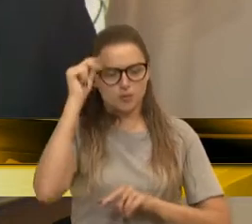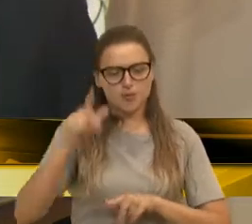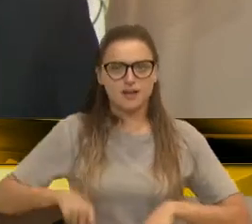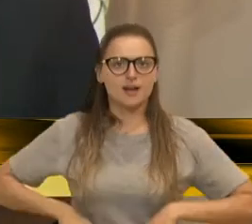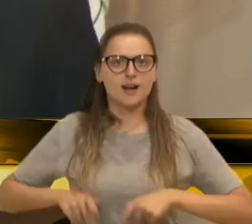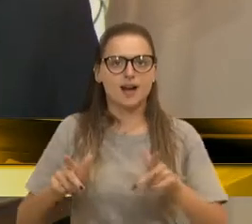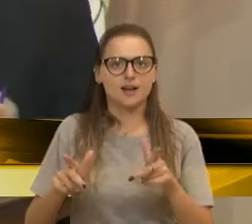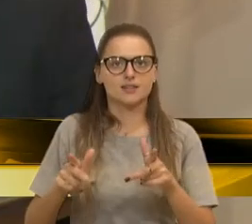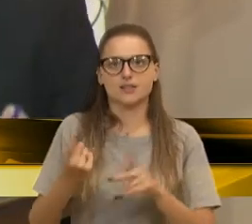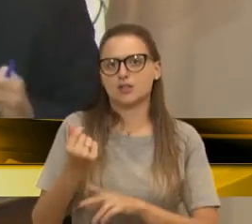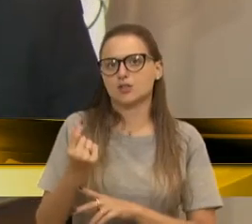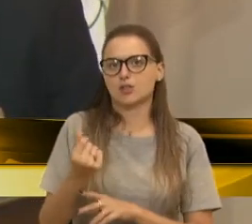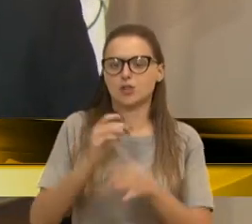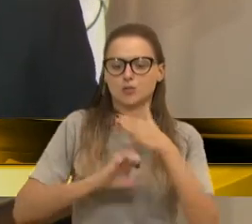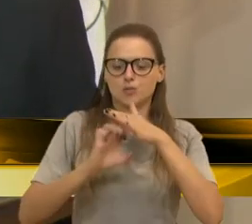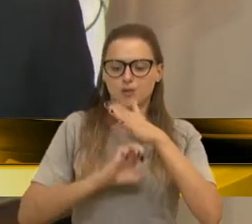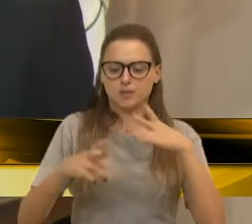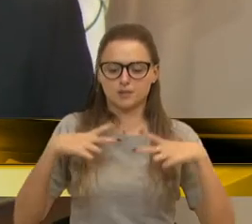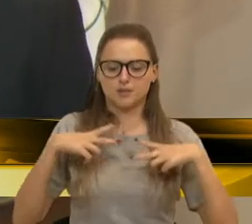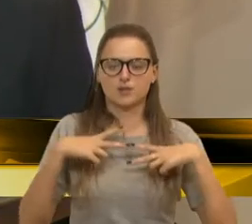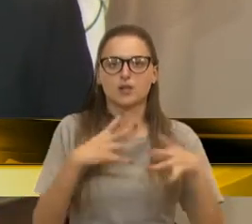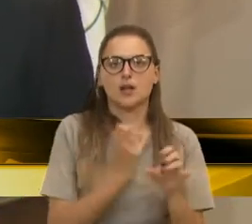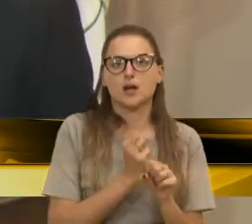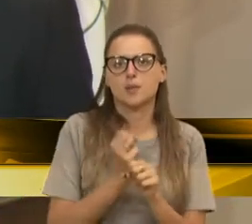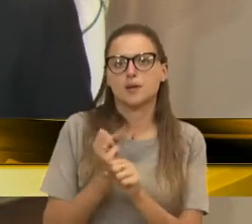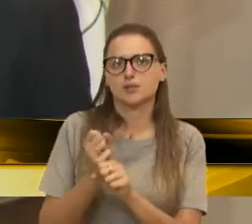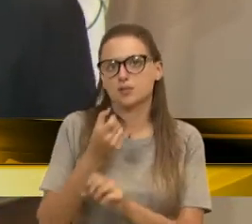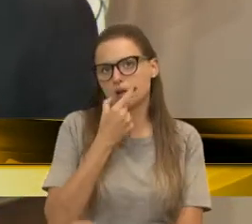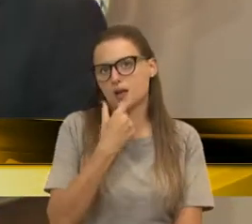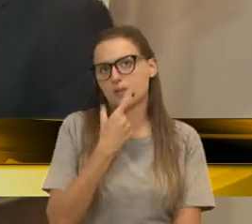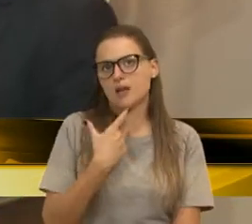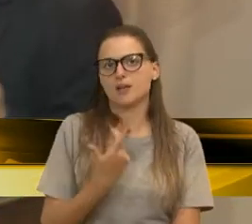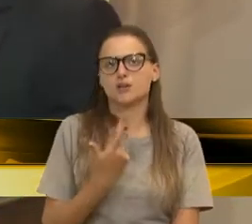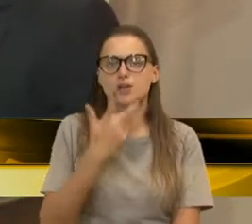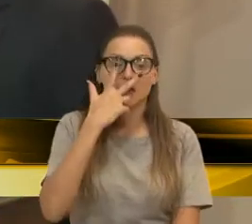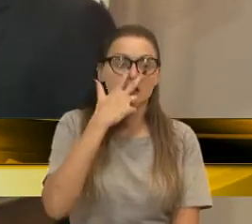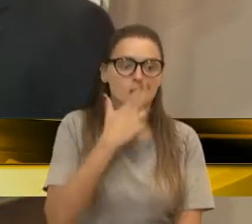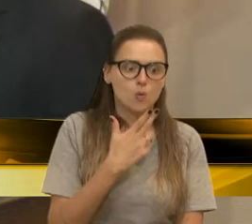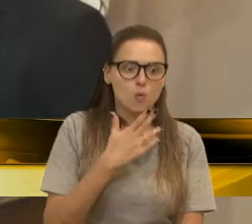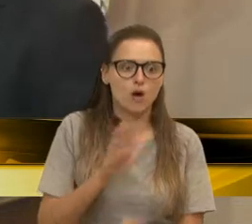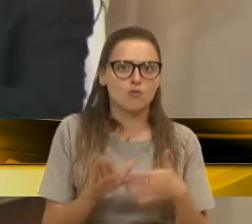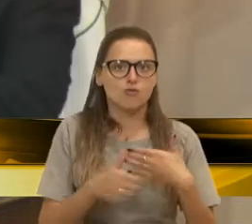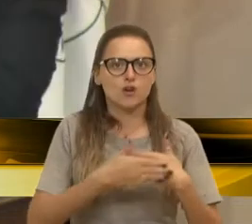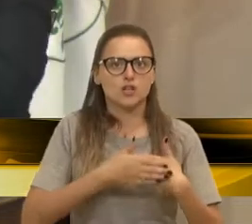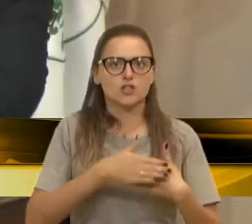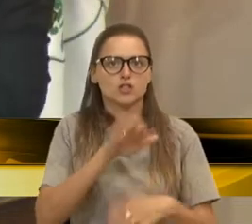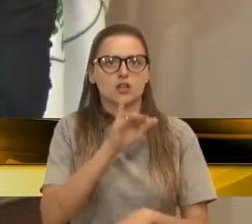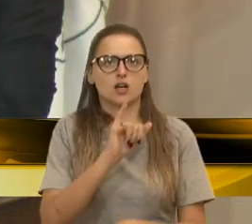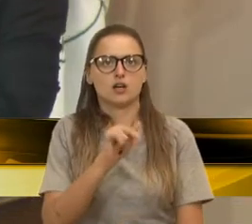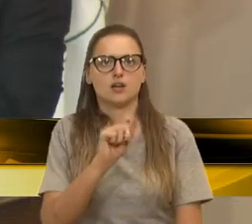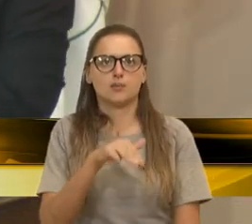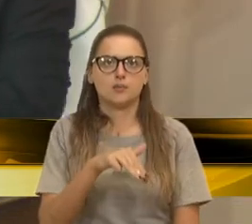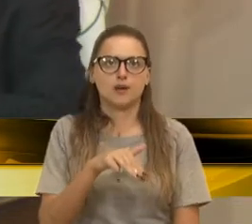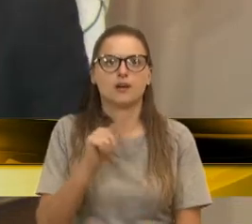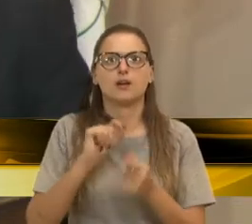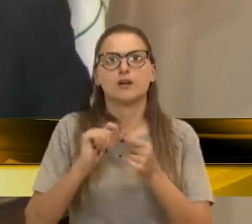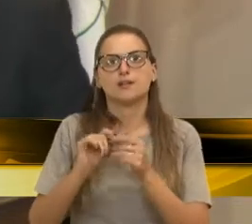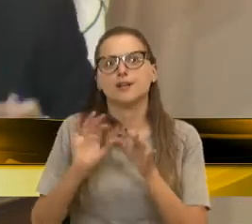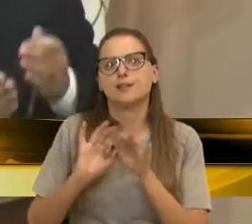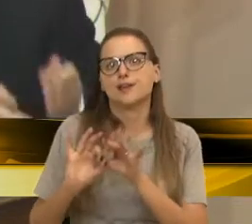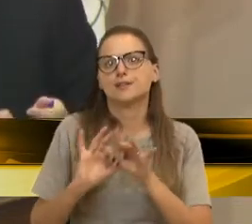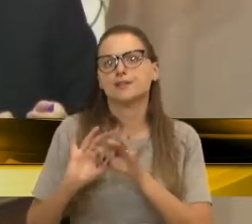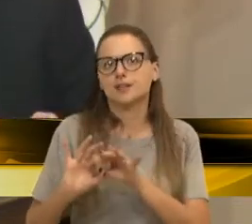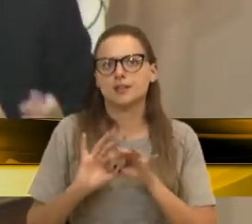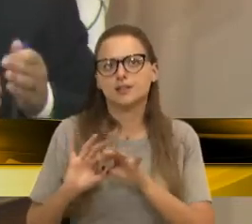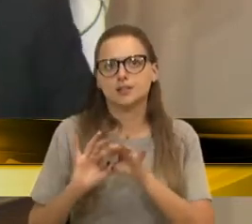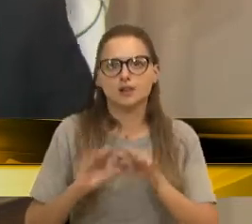uma empresa para fazer contagem de medicamentos? E no mesmo dia, fechar a farmácia, os servidores fazerem uma integração enquanto